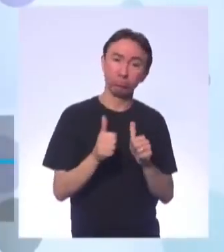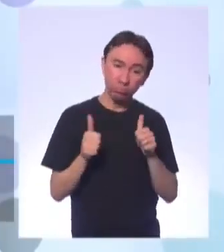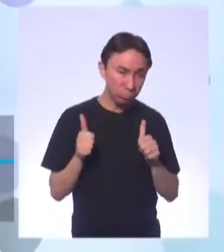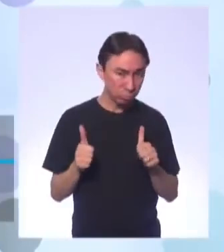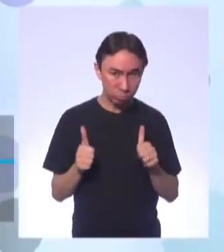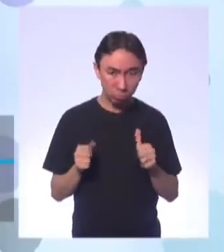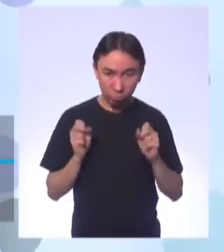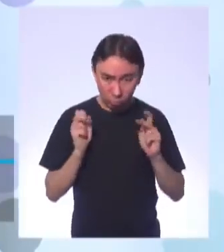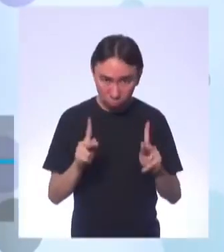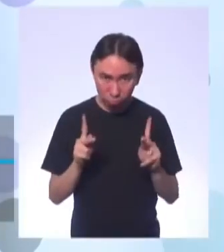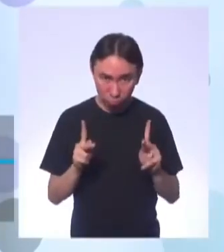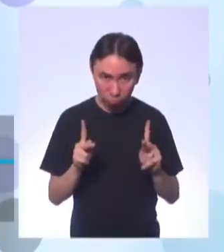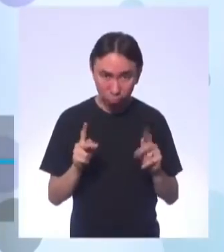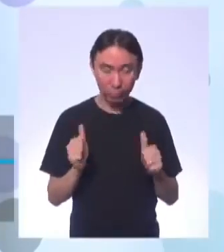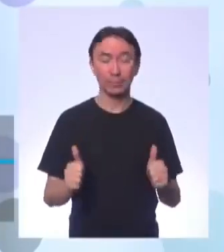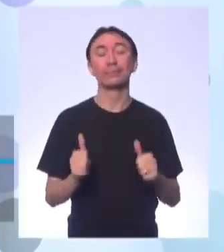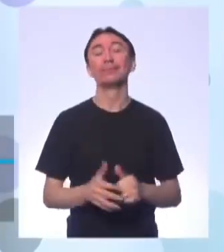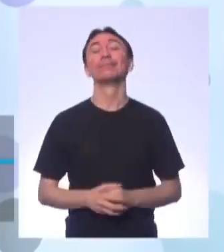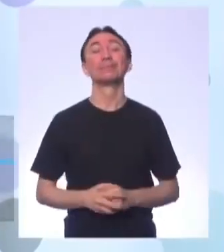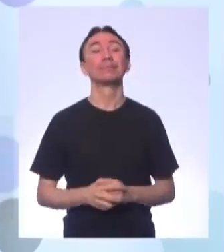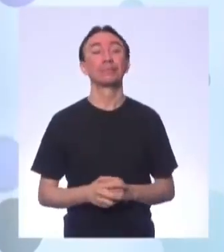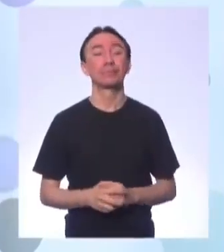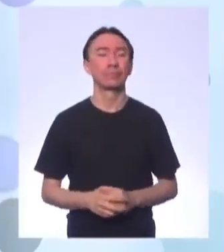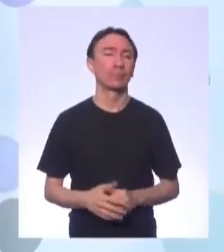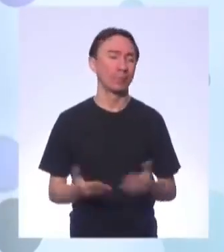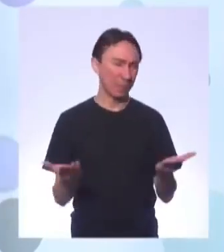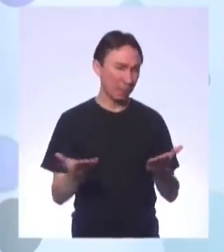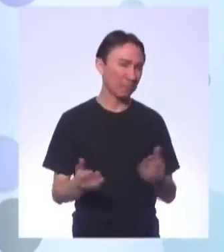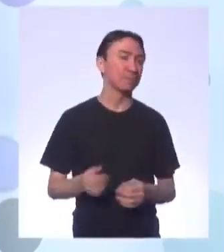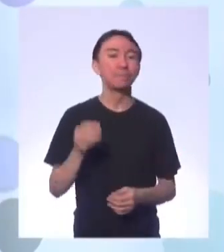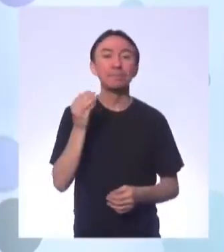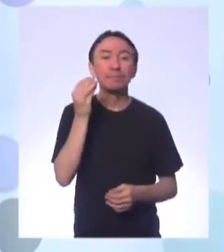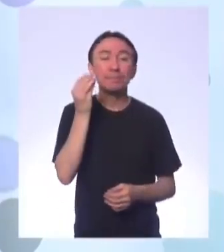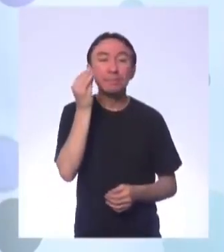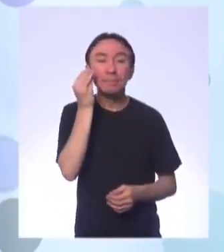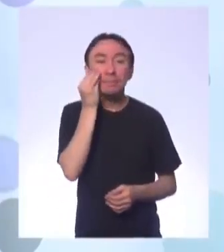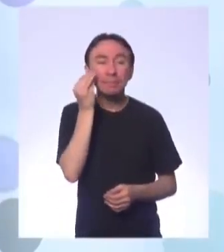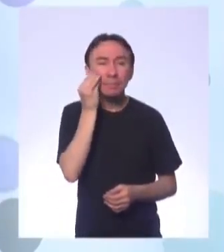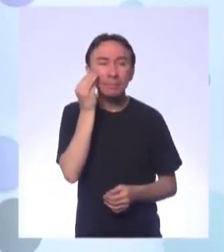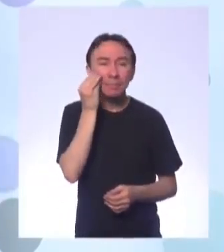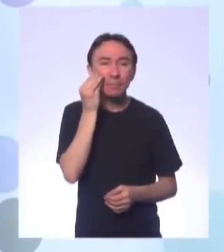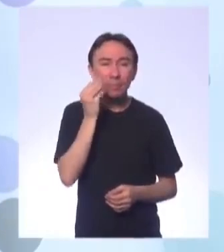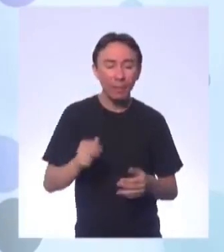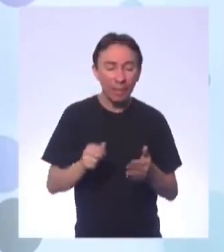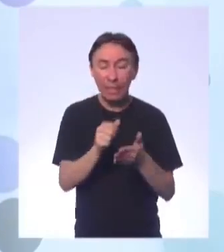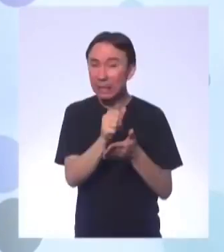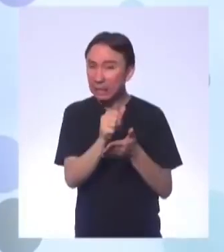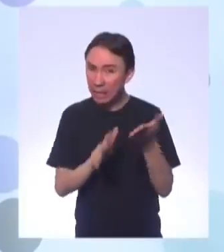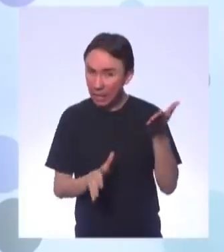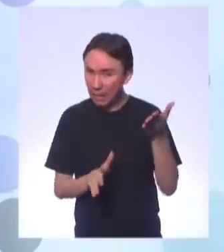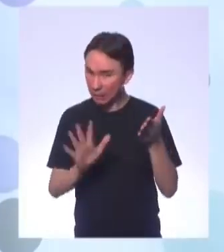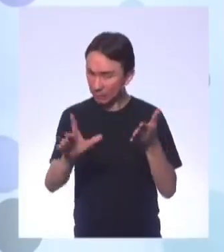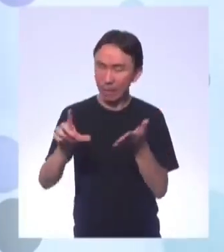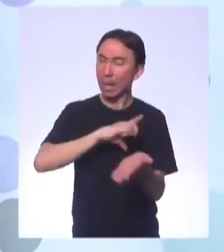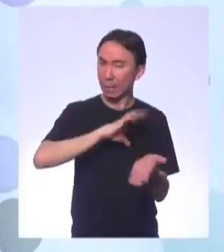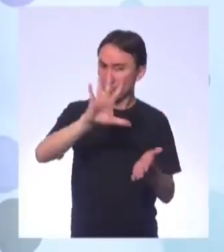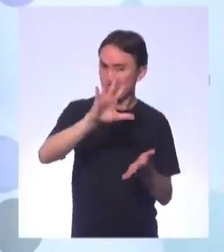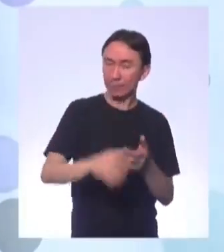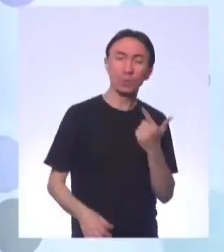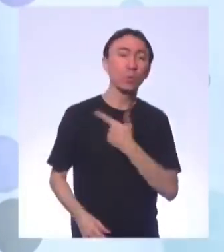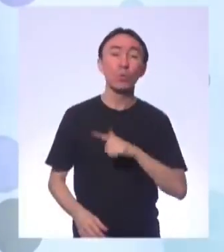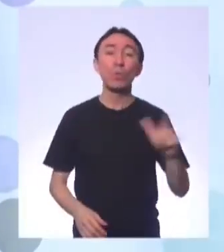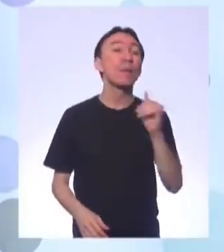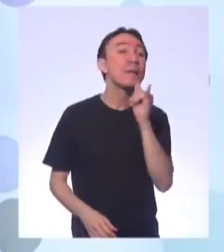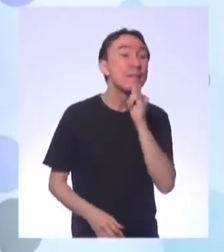contexto aí mais ou menos Beleza vou tentar aí com vocês antes da atividade um outro exemplo que eu